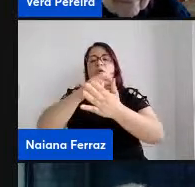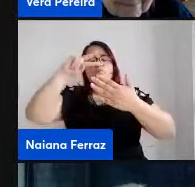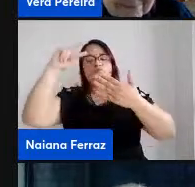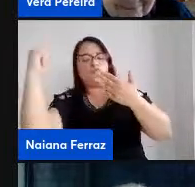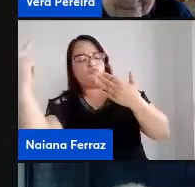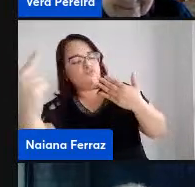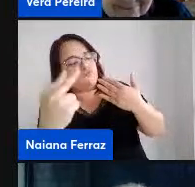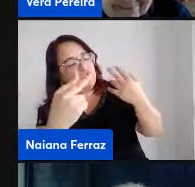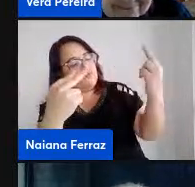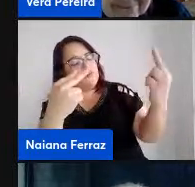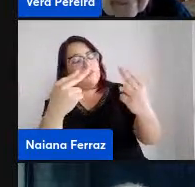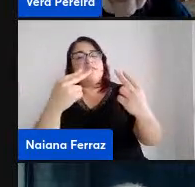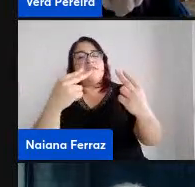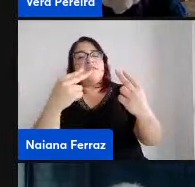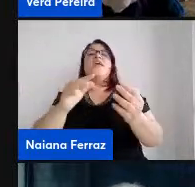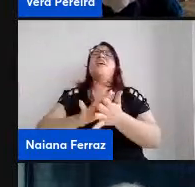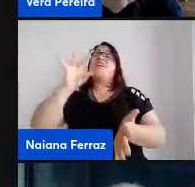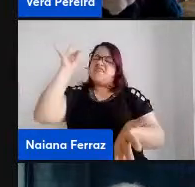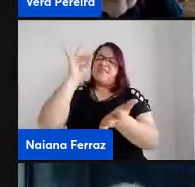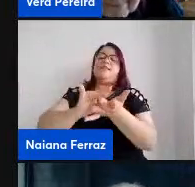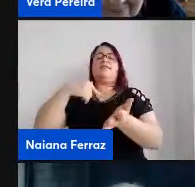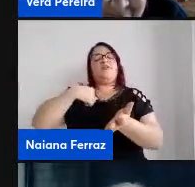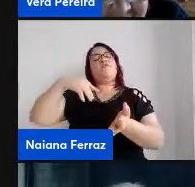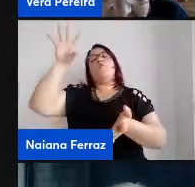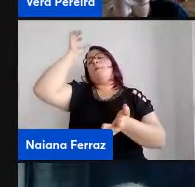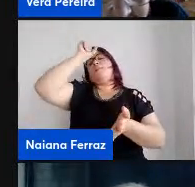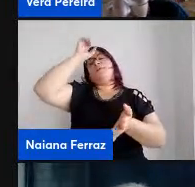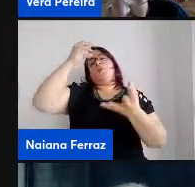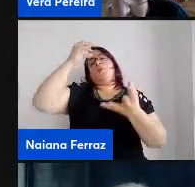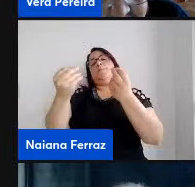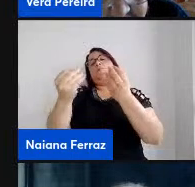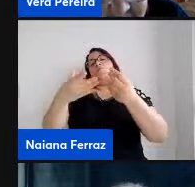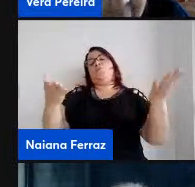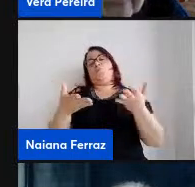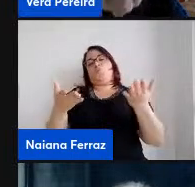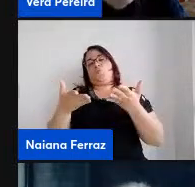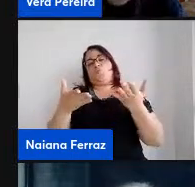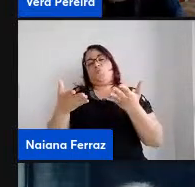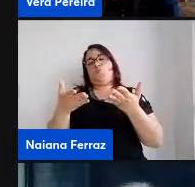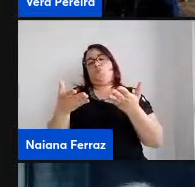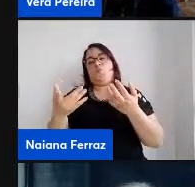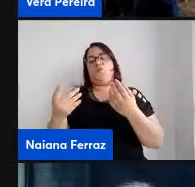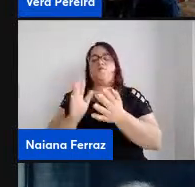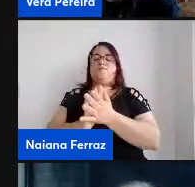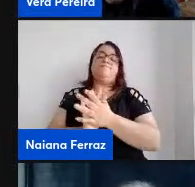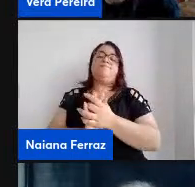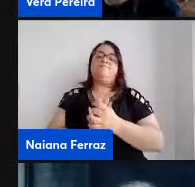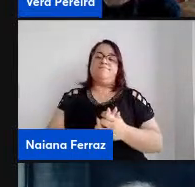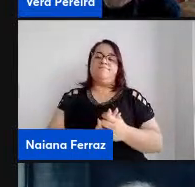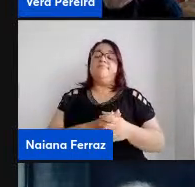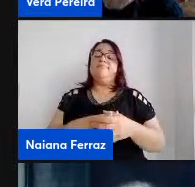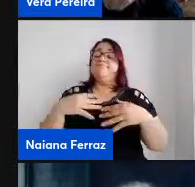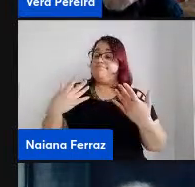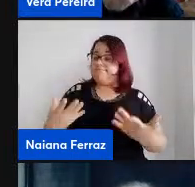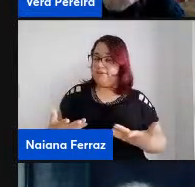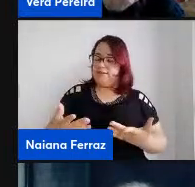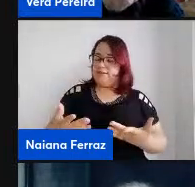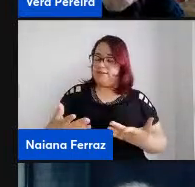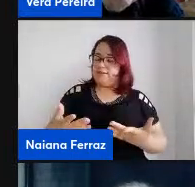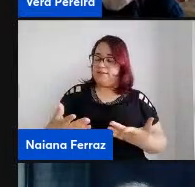mais dos meus colegas nesta mesa, como todos nós. Muito bem, começando